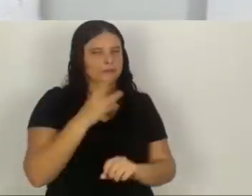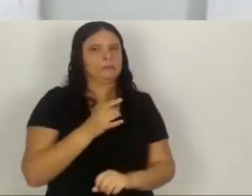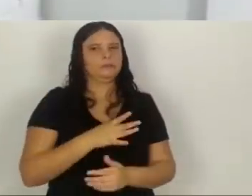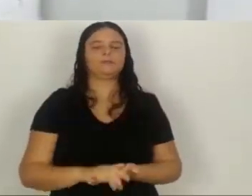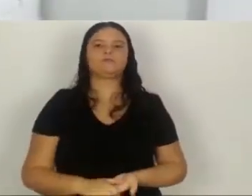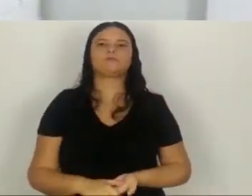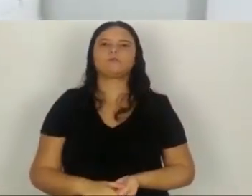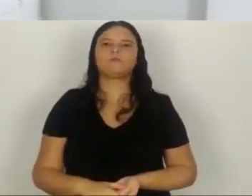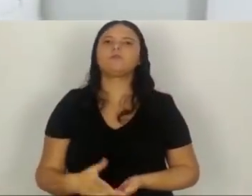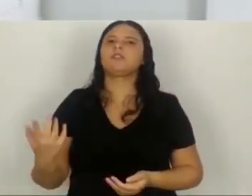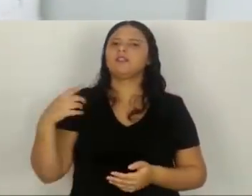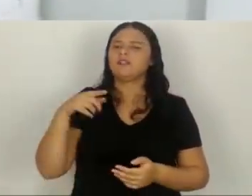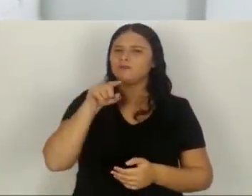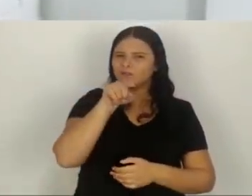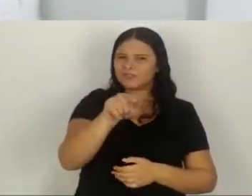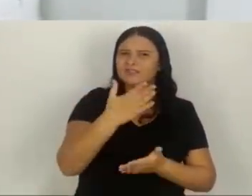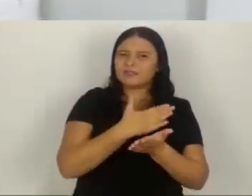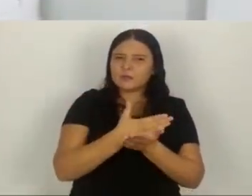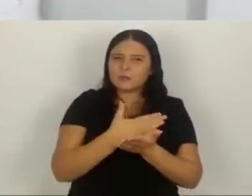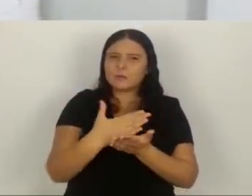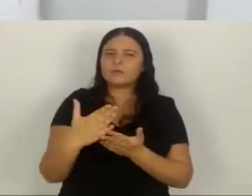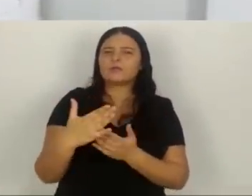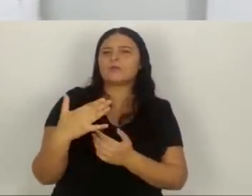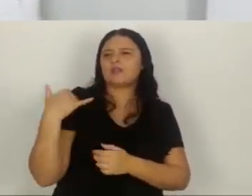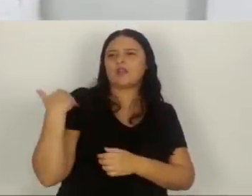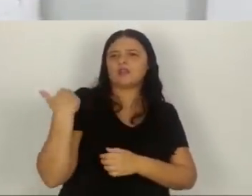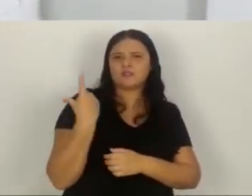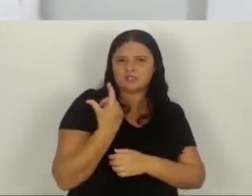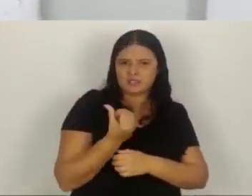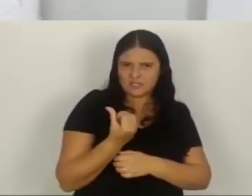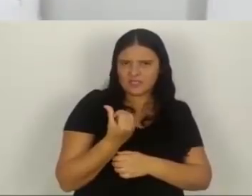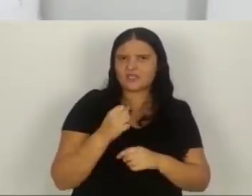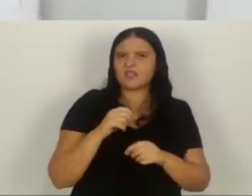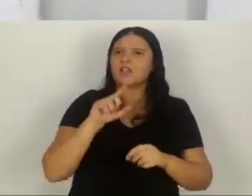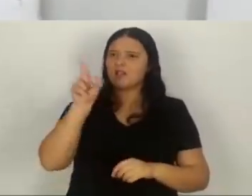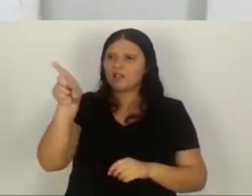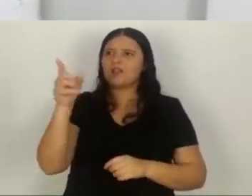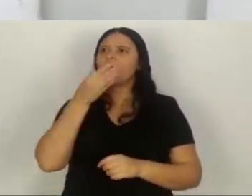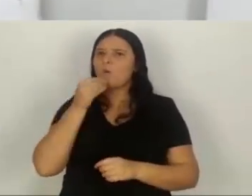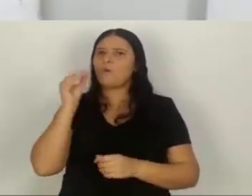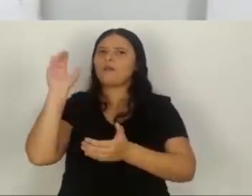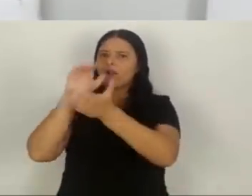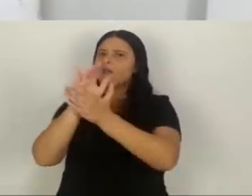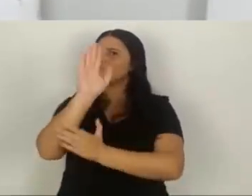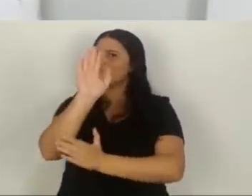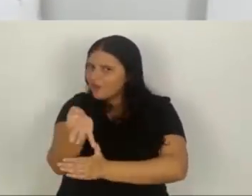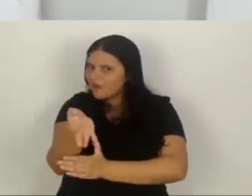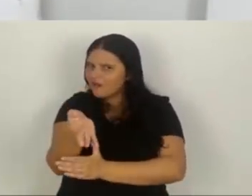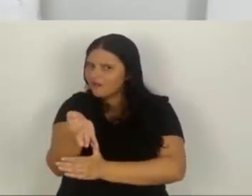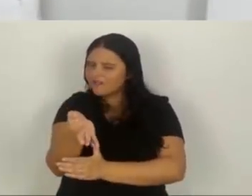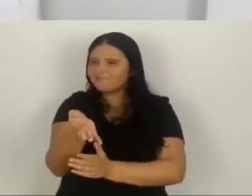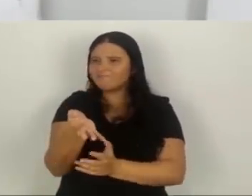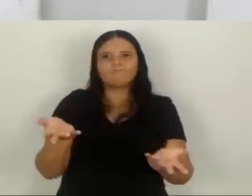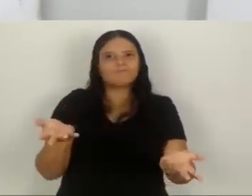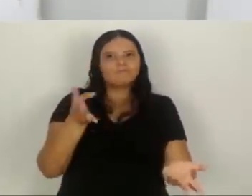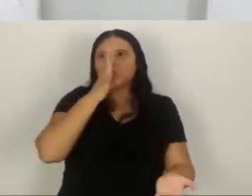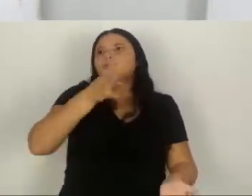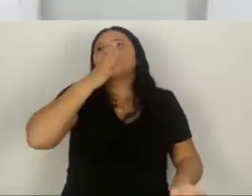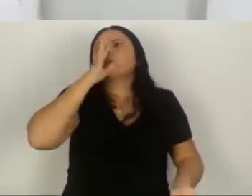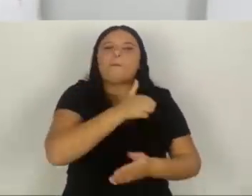Você começou a se relacionar aos 16 anos com um homem casado. Aí não é nem questão